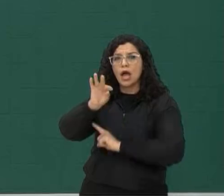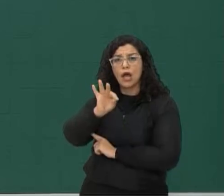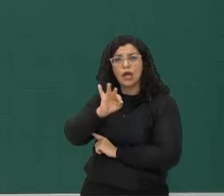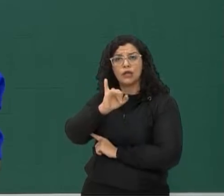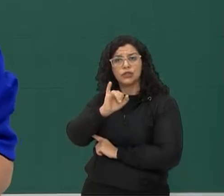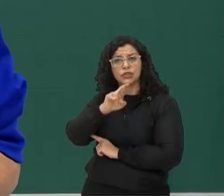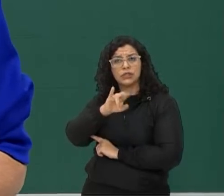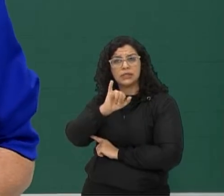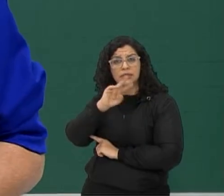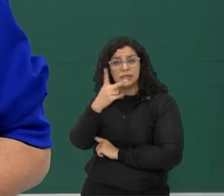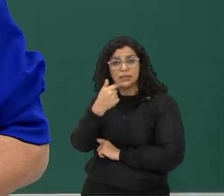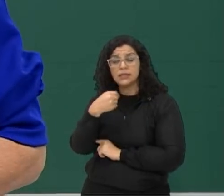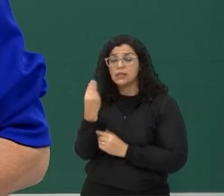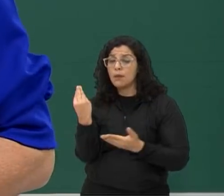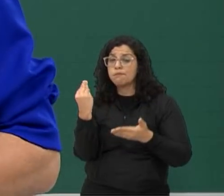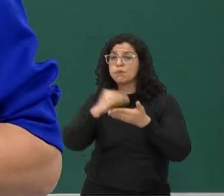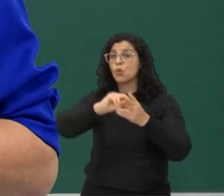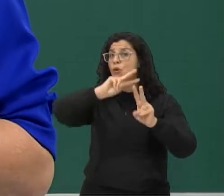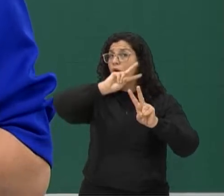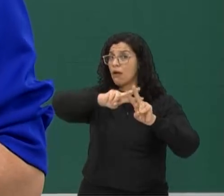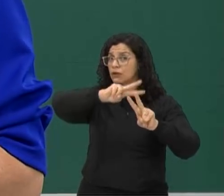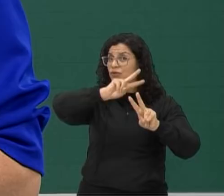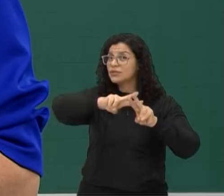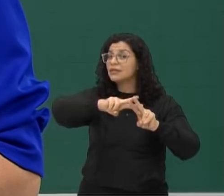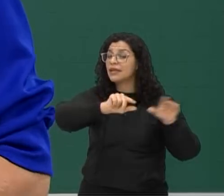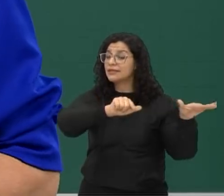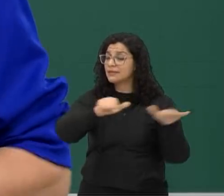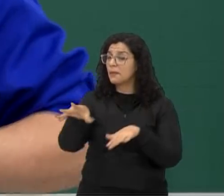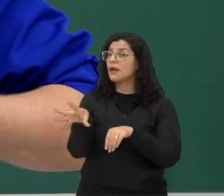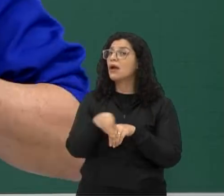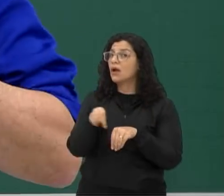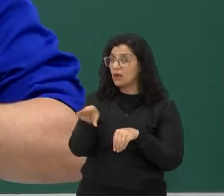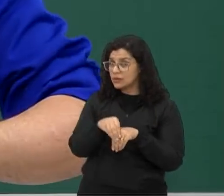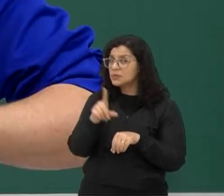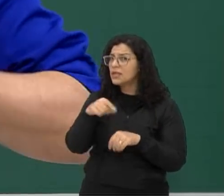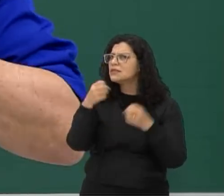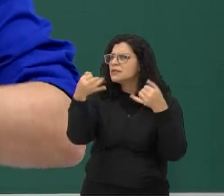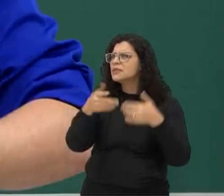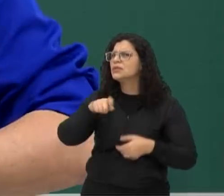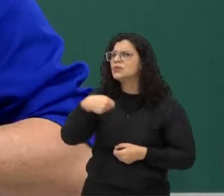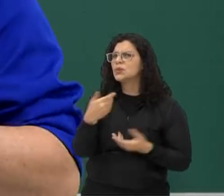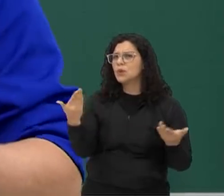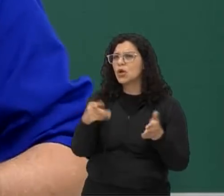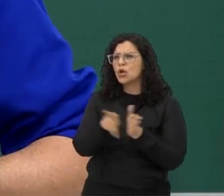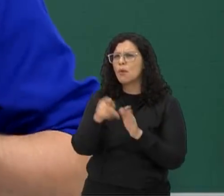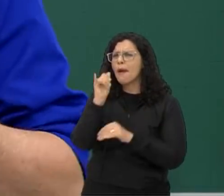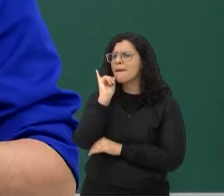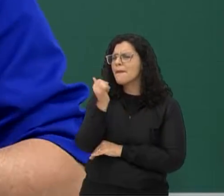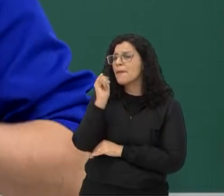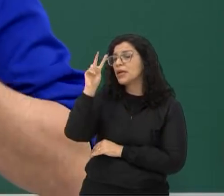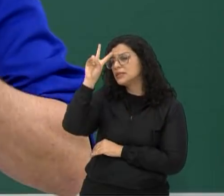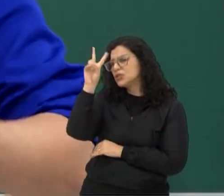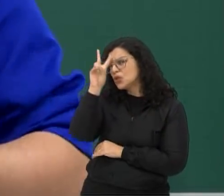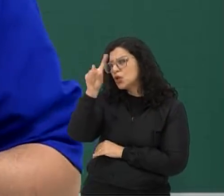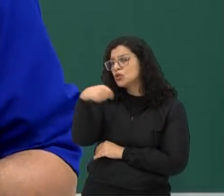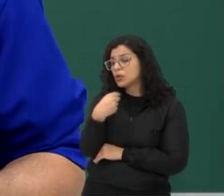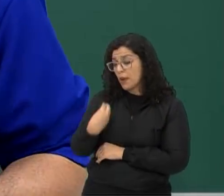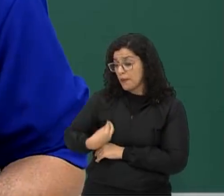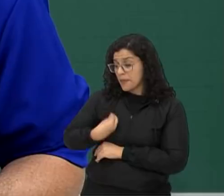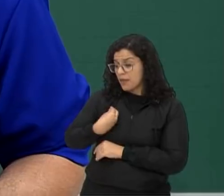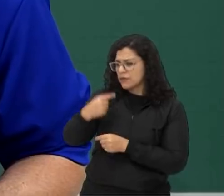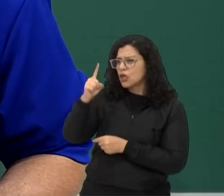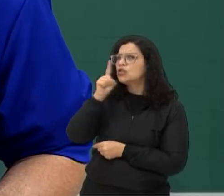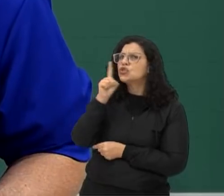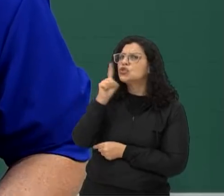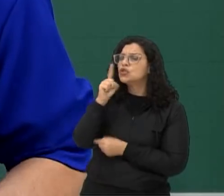E postar lá no hashtag da Semana do Conhecimento, contando uma história sobre a sua